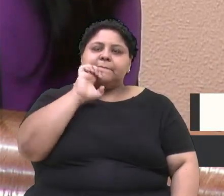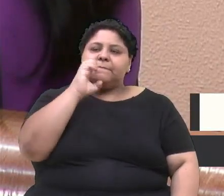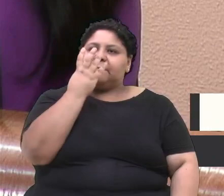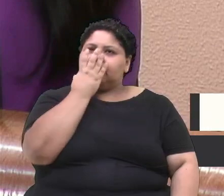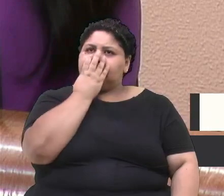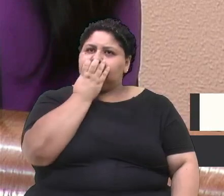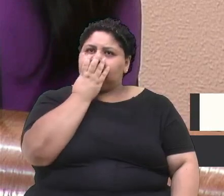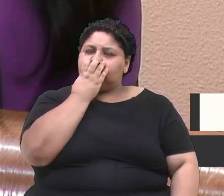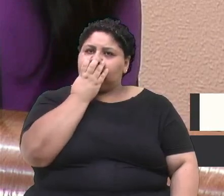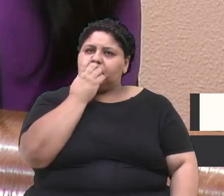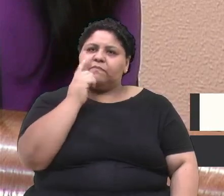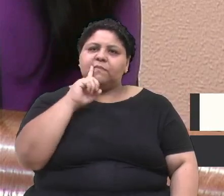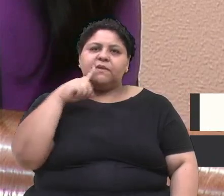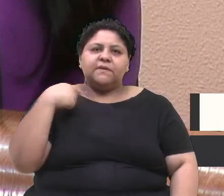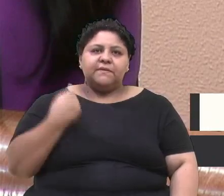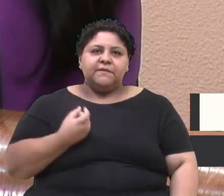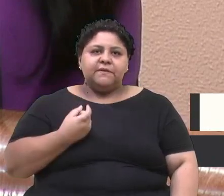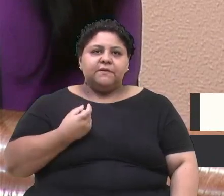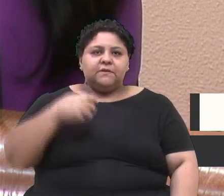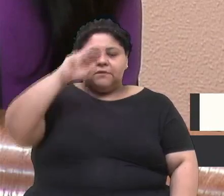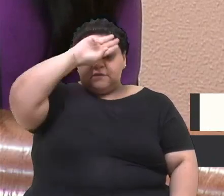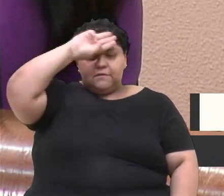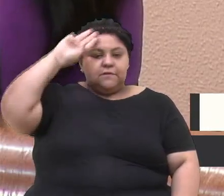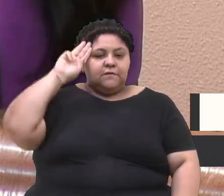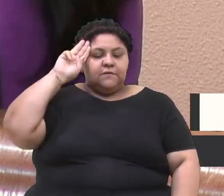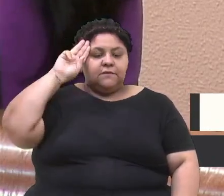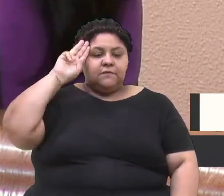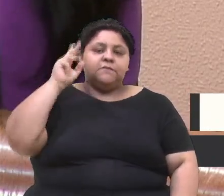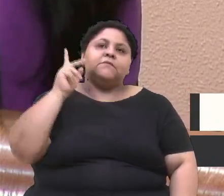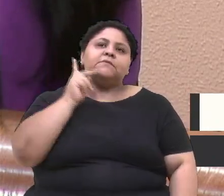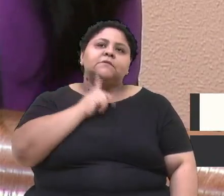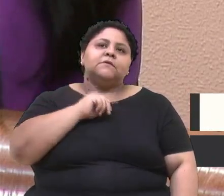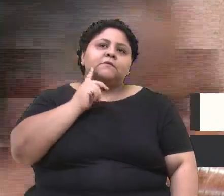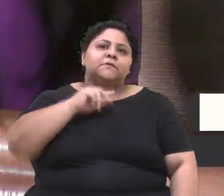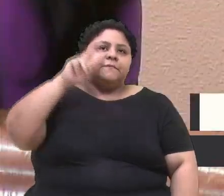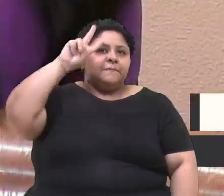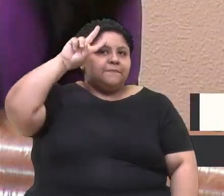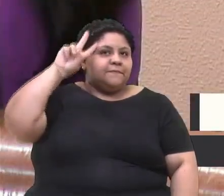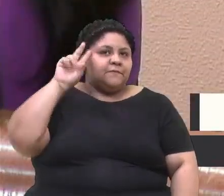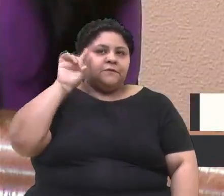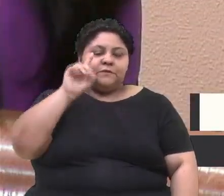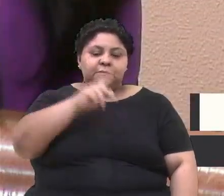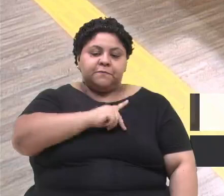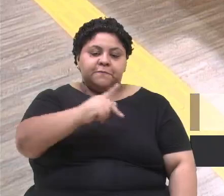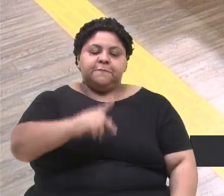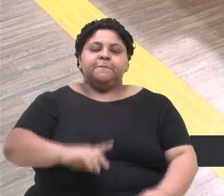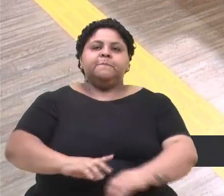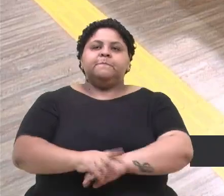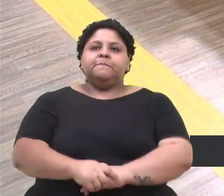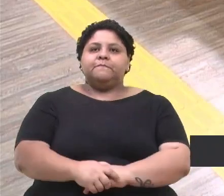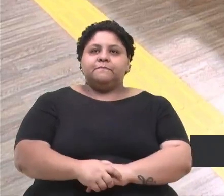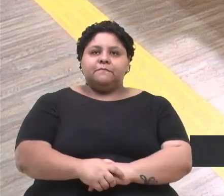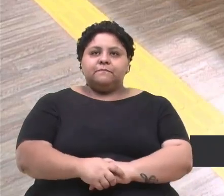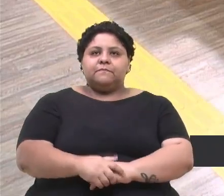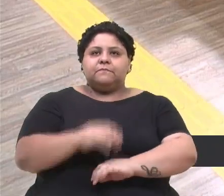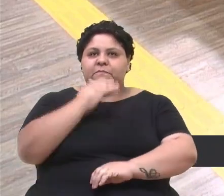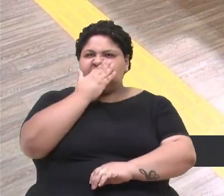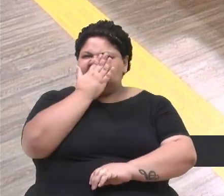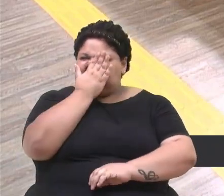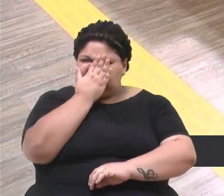Camilles, Gladys Frisso, Juliano Valim, Renato Oliveira e Velocino Weser. É isso, senhor presidente.